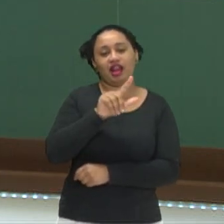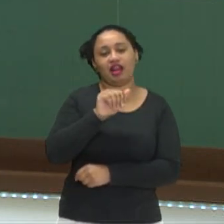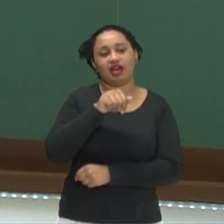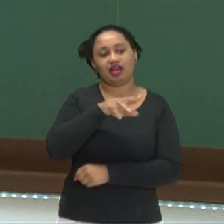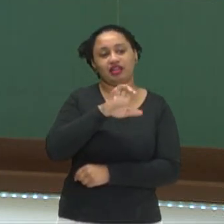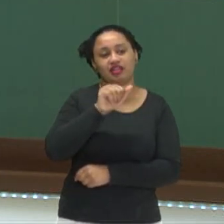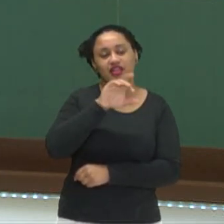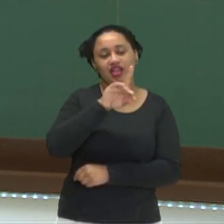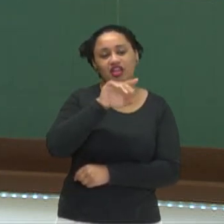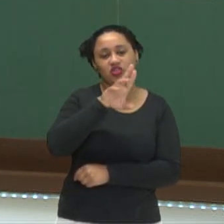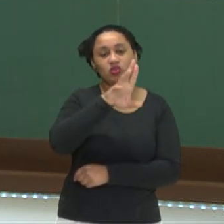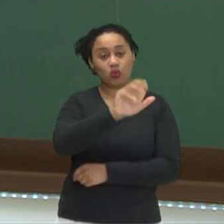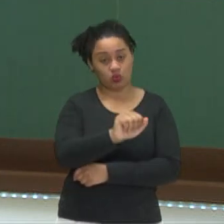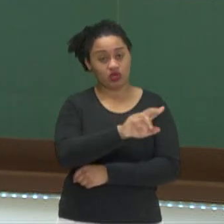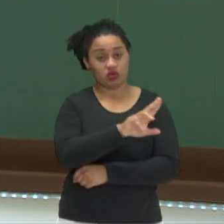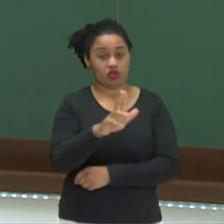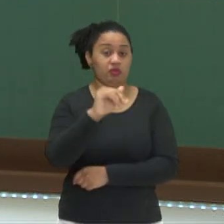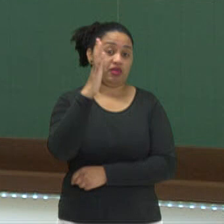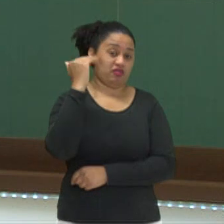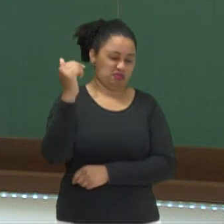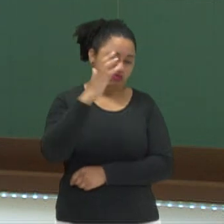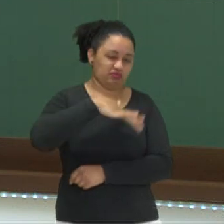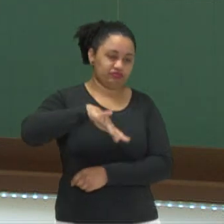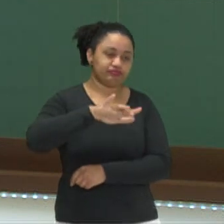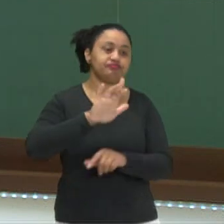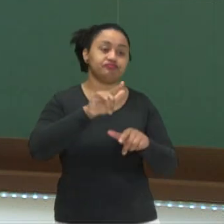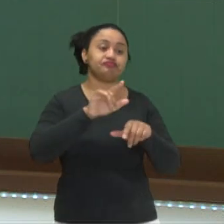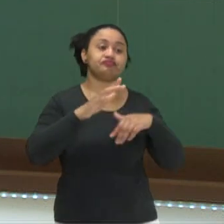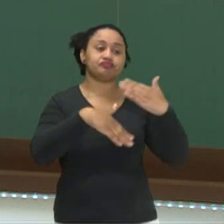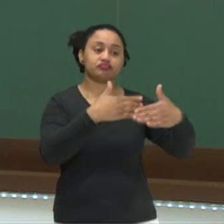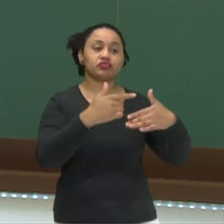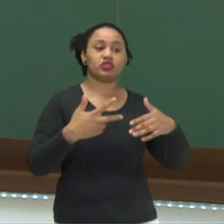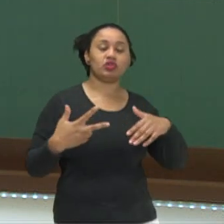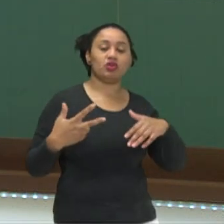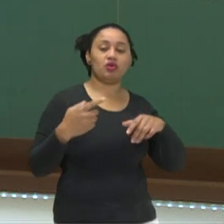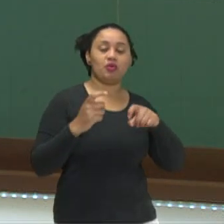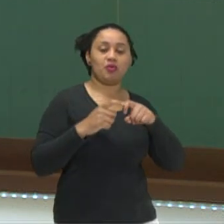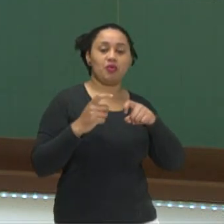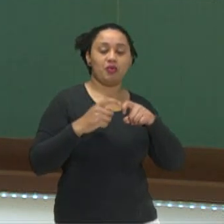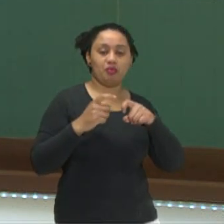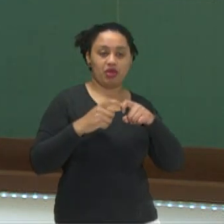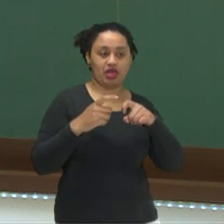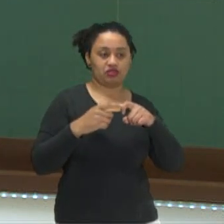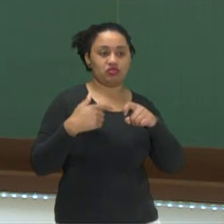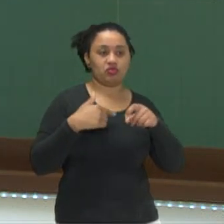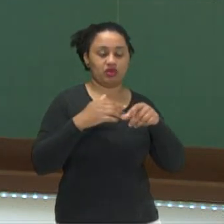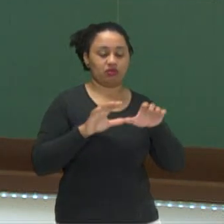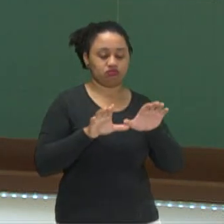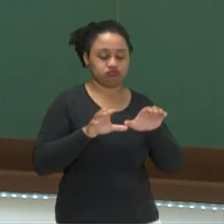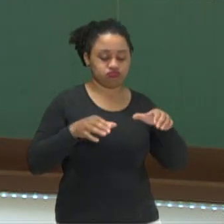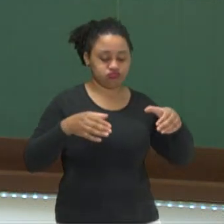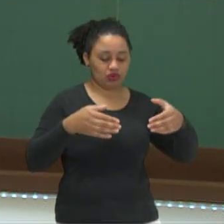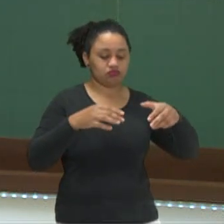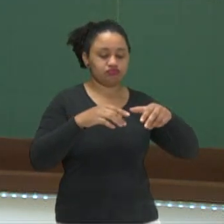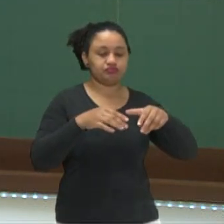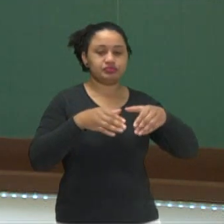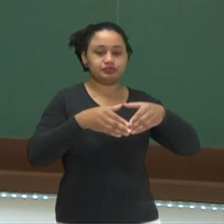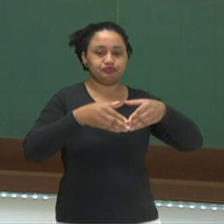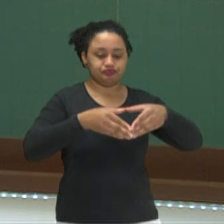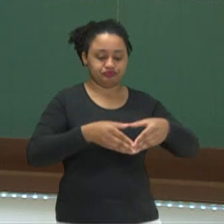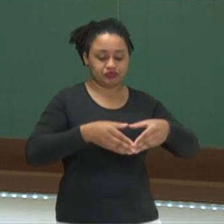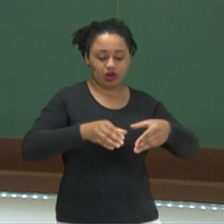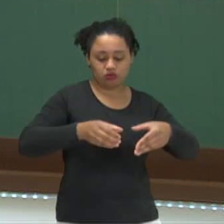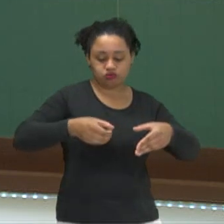tá? Então, nesse procedimento, o médico faz um corte nas tubas uterinas.